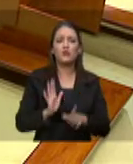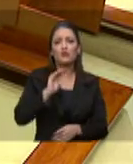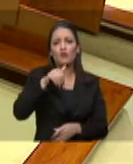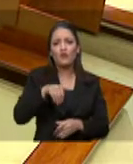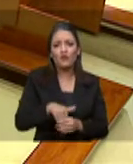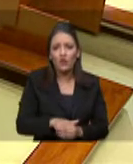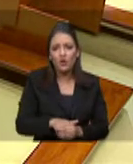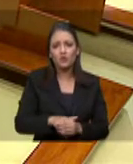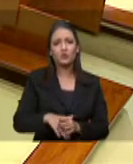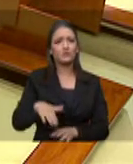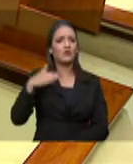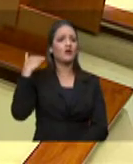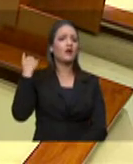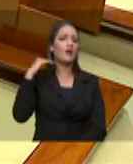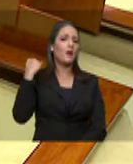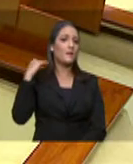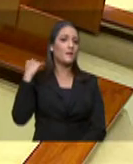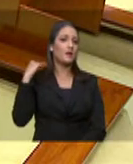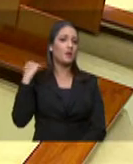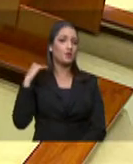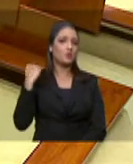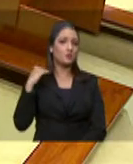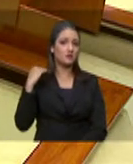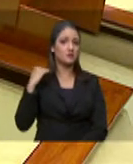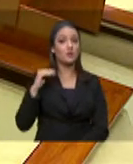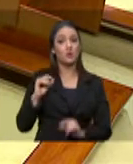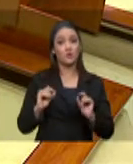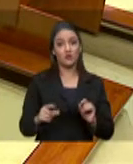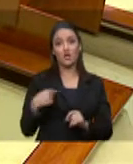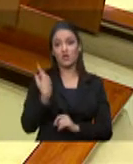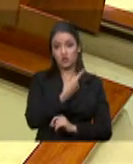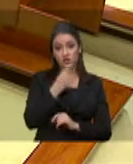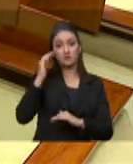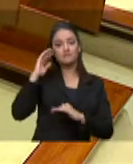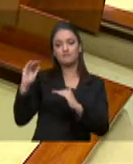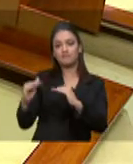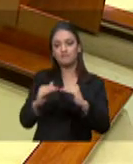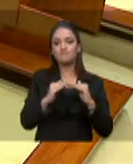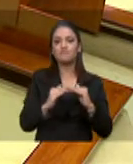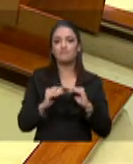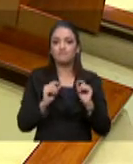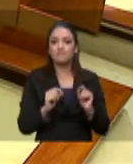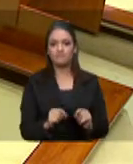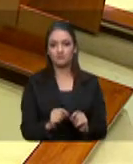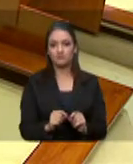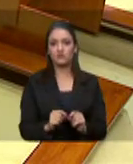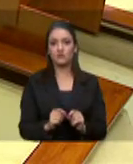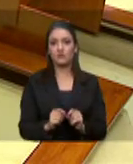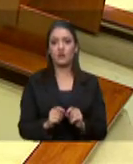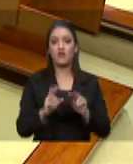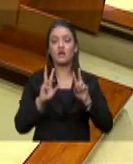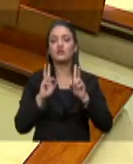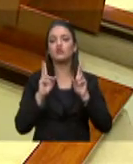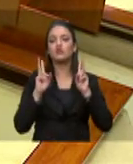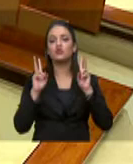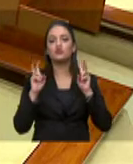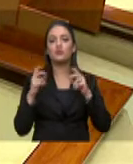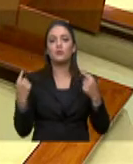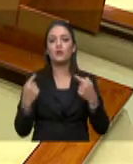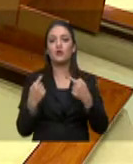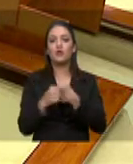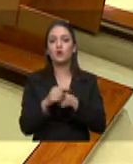ministra Carmen Lúcia, nós estaríamos de acordo nesse sentido, é da inconstitucionalidade do artigo 5º